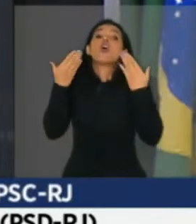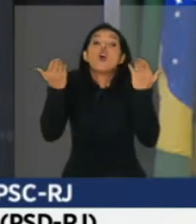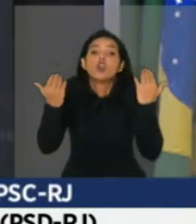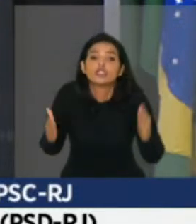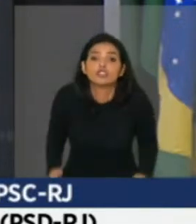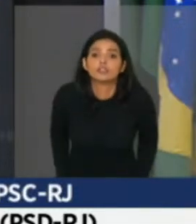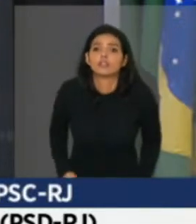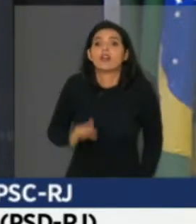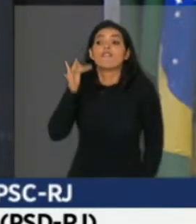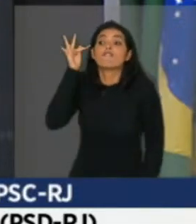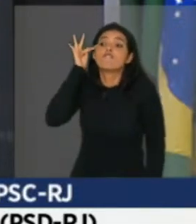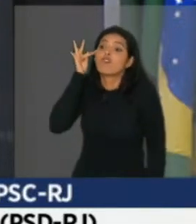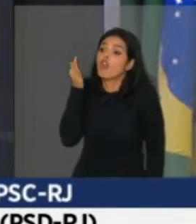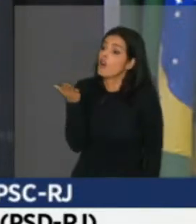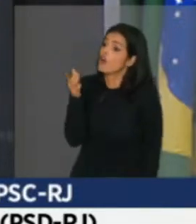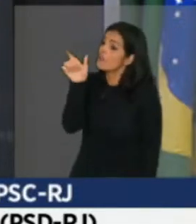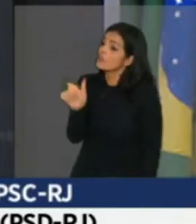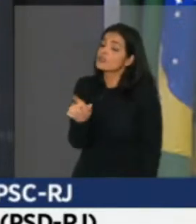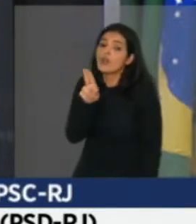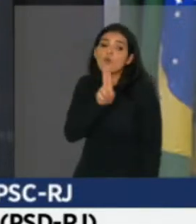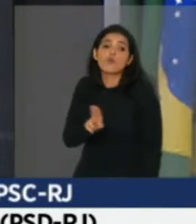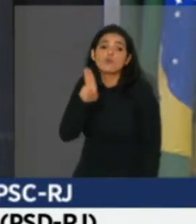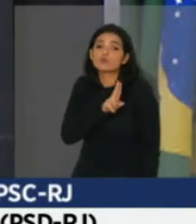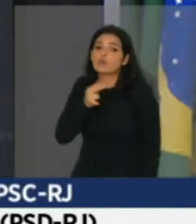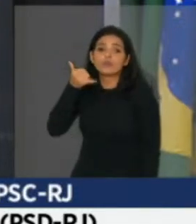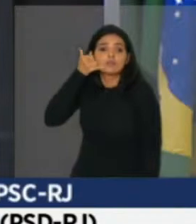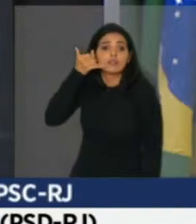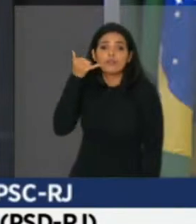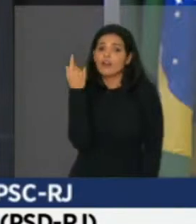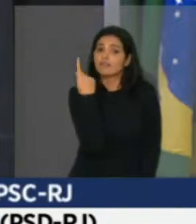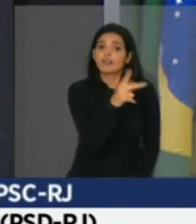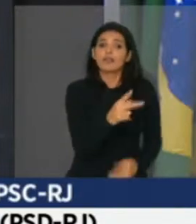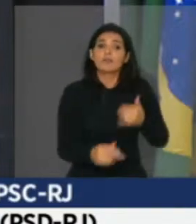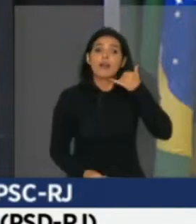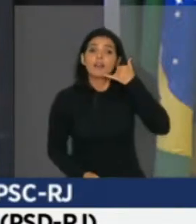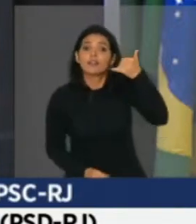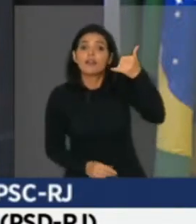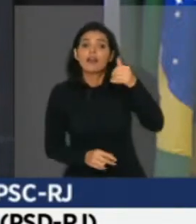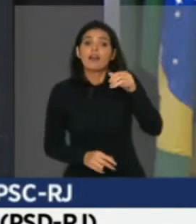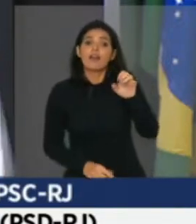Flor, você usou o celular para ligar para a Evilize.